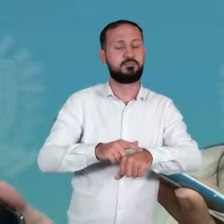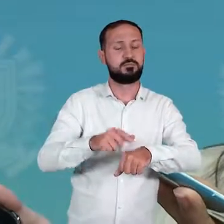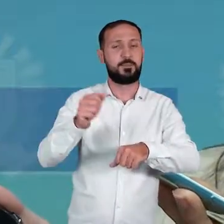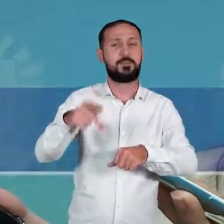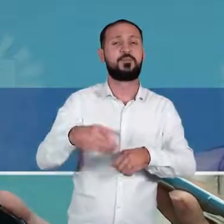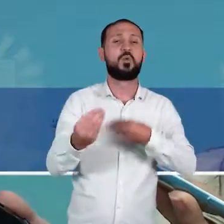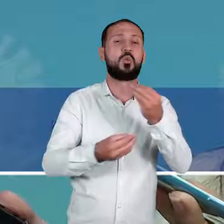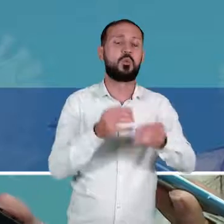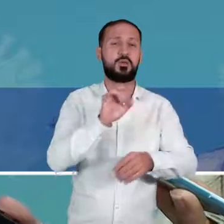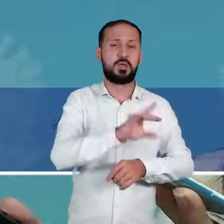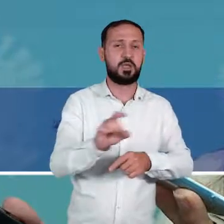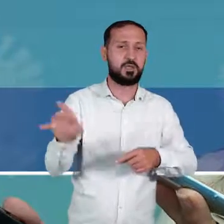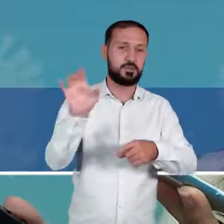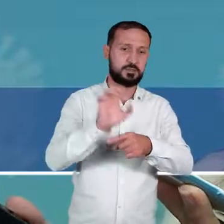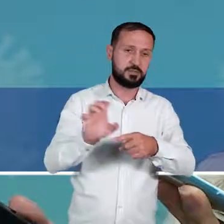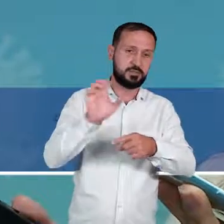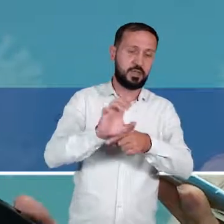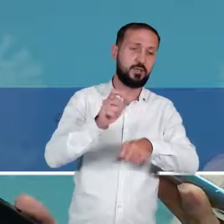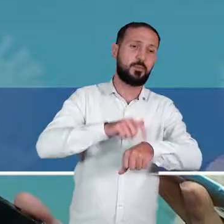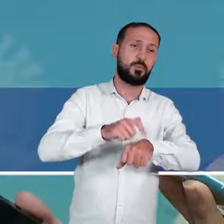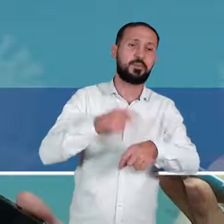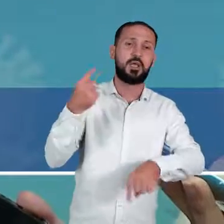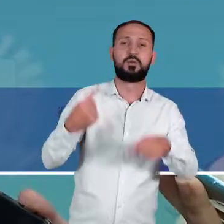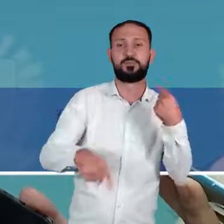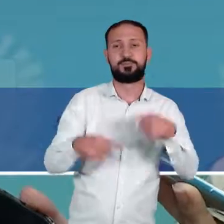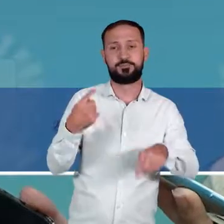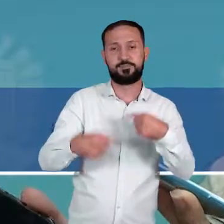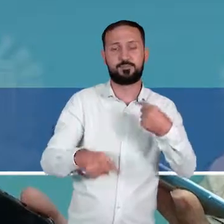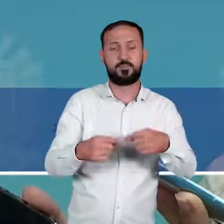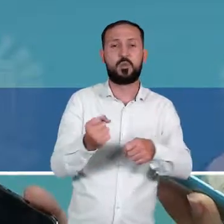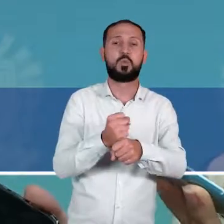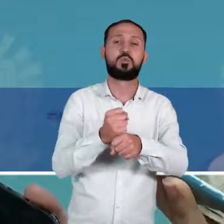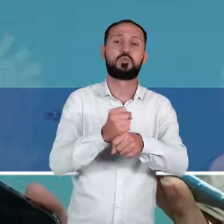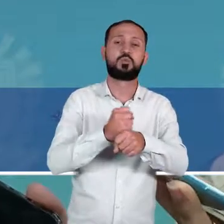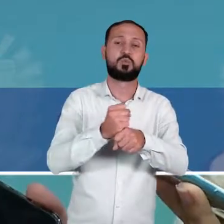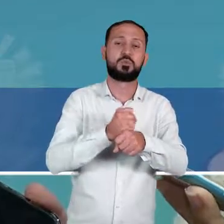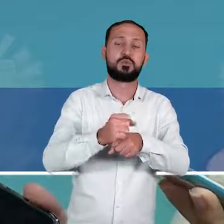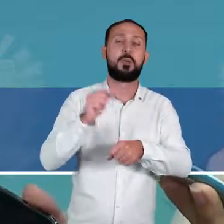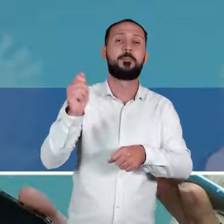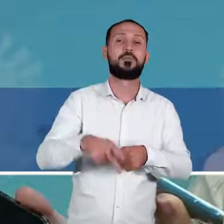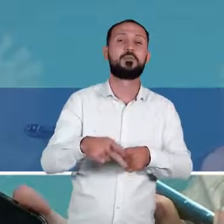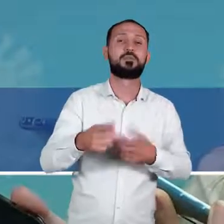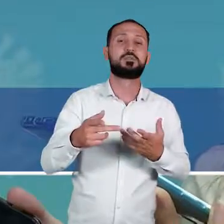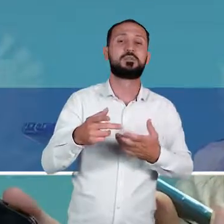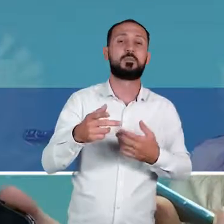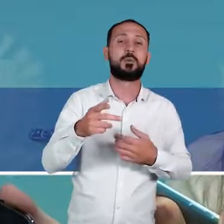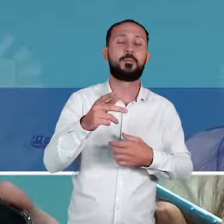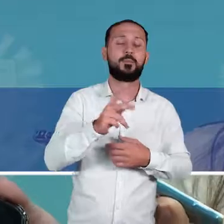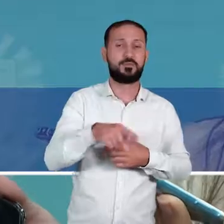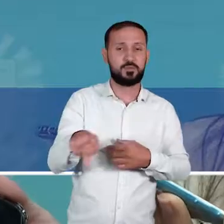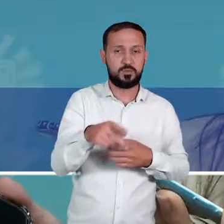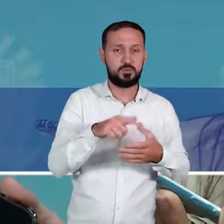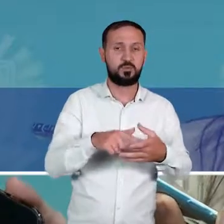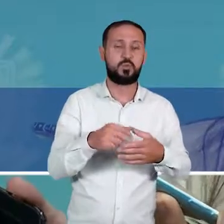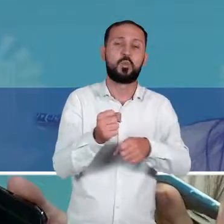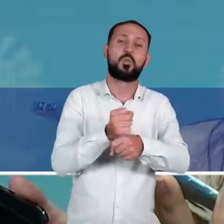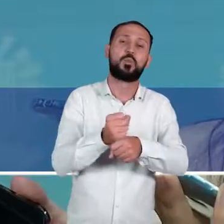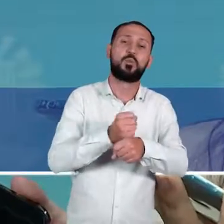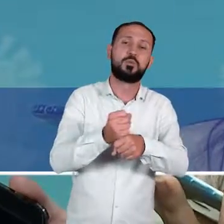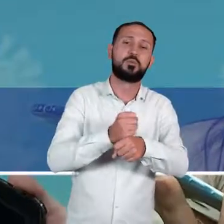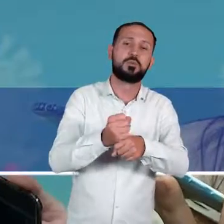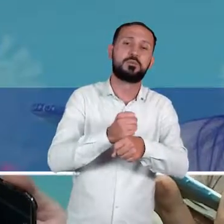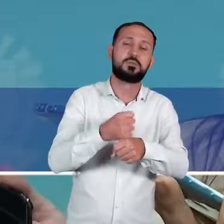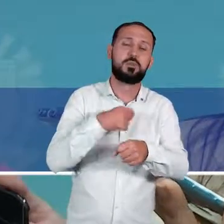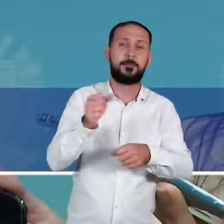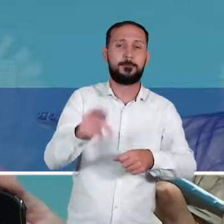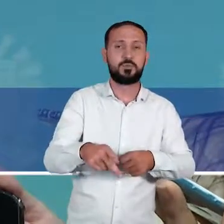vai se comportar o Estado quando está se discutindo com quantos anos aposenta uma professora, com quantos anos vai